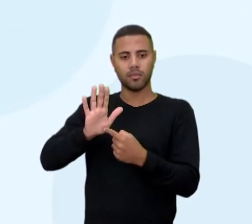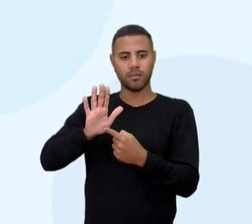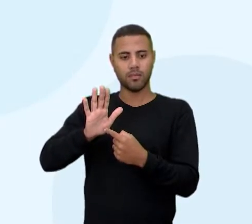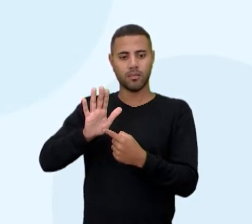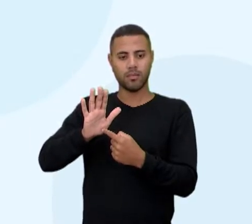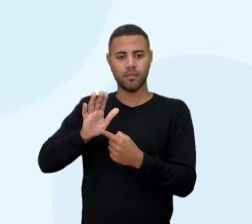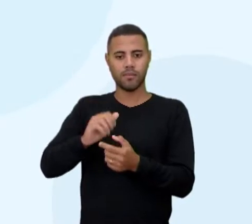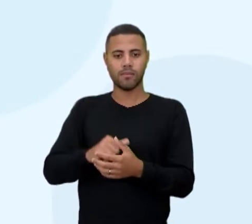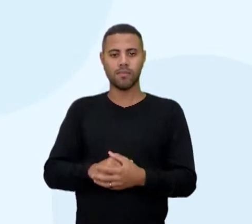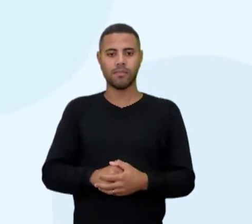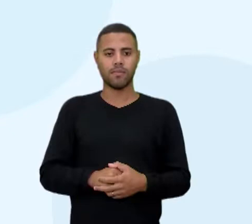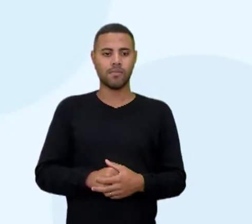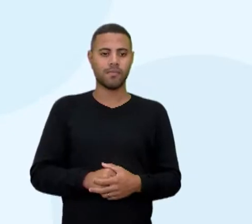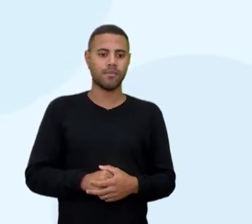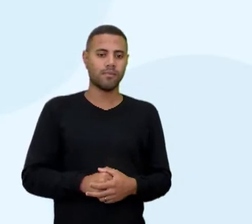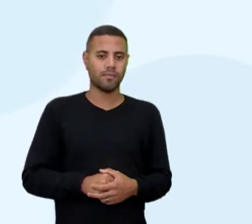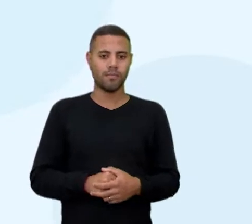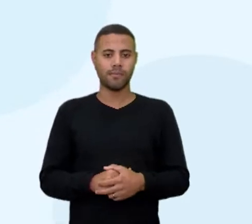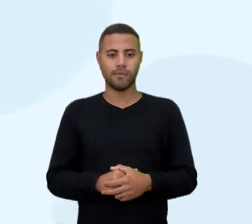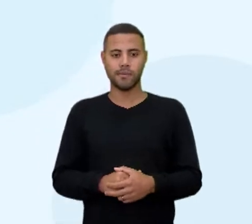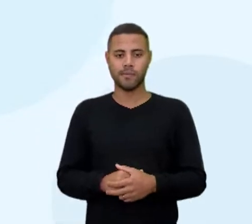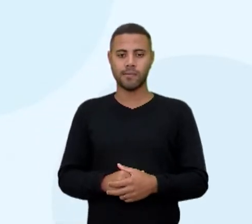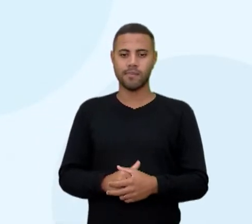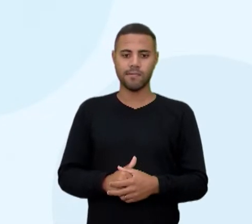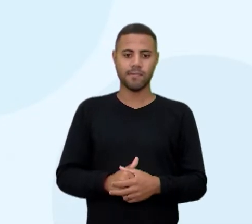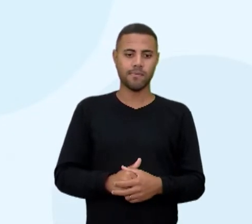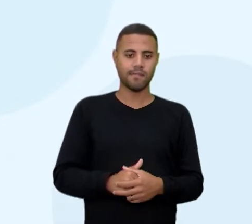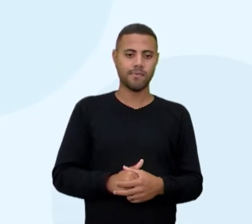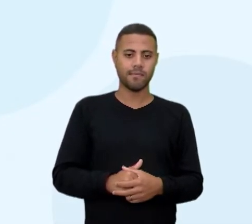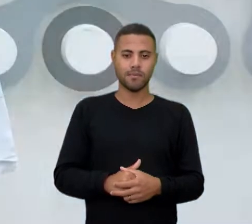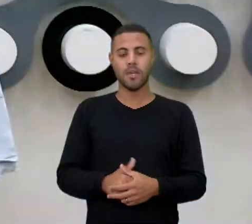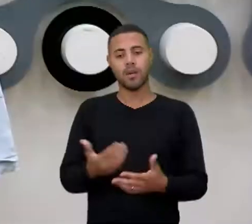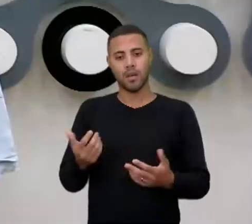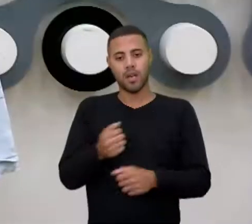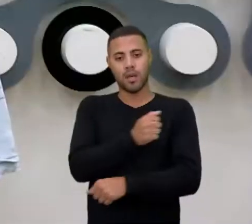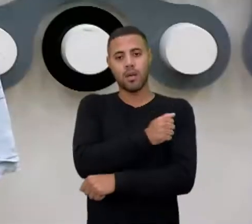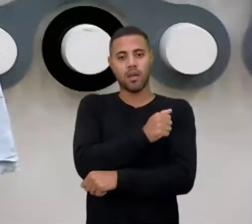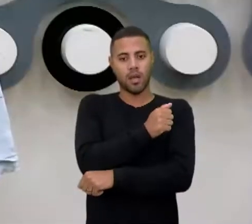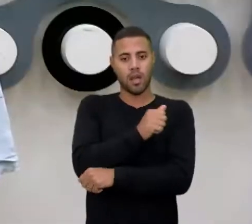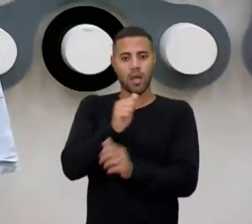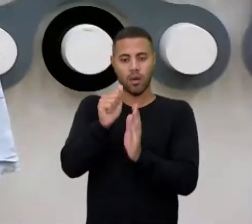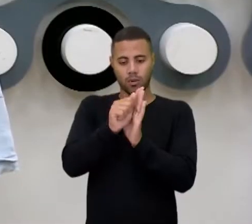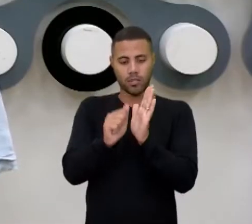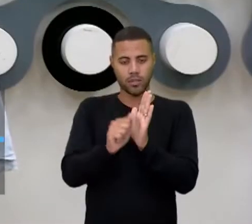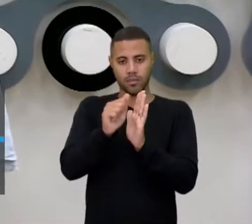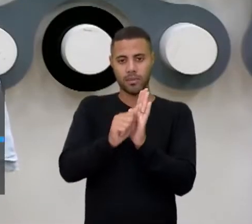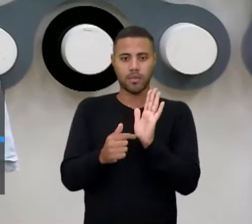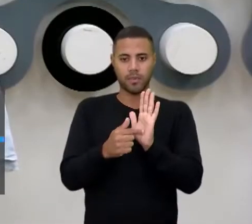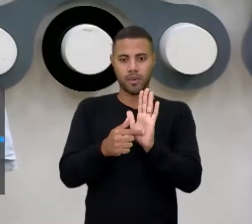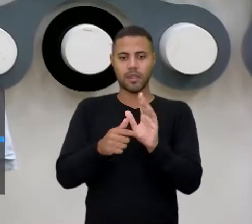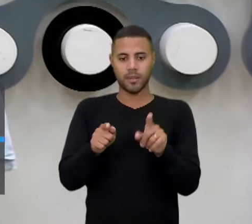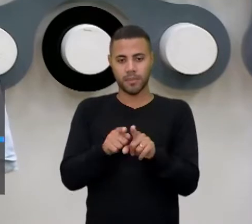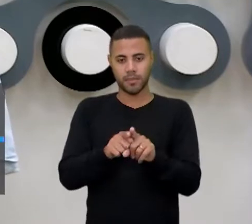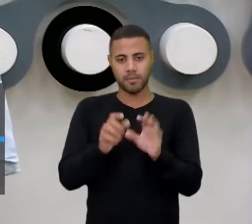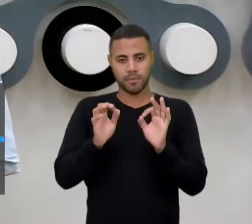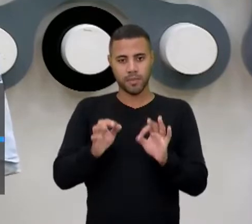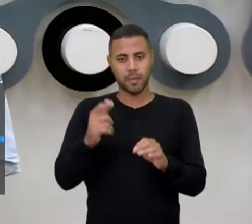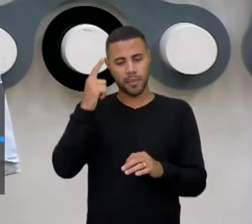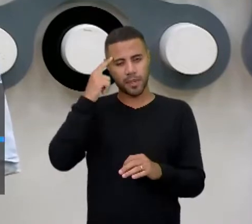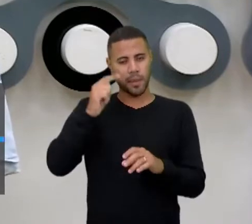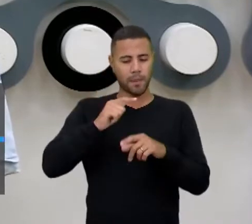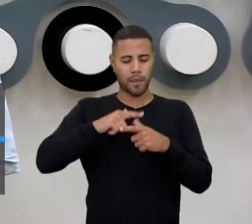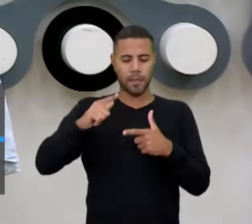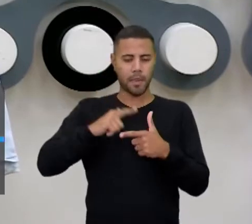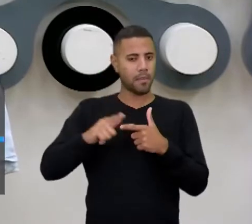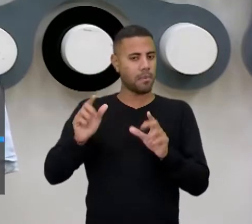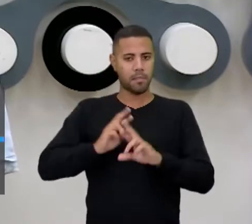imagem sua, no caso, de um ser humano. Muito bem, os algoritmos estão aí. E os algoritmos são, não é que eles são um problema, mas